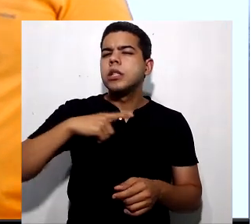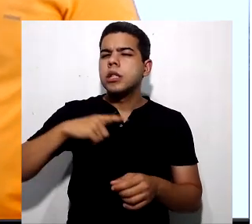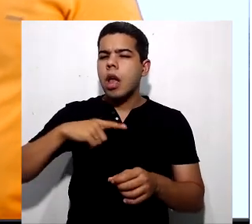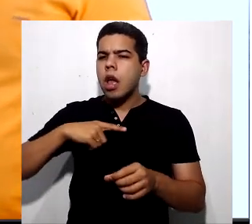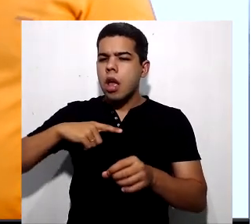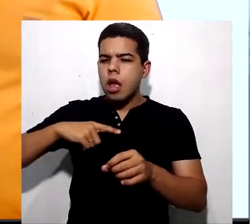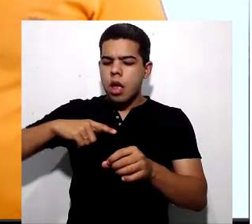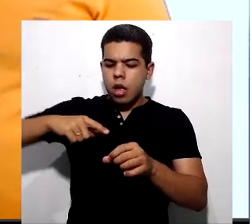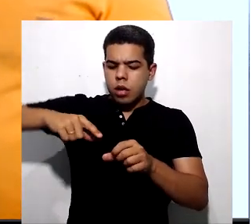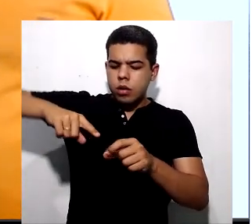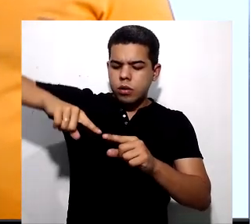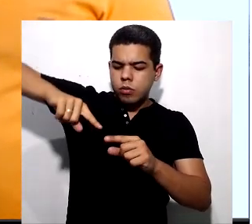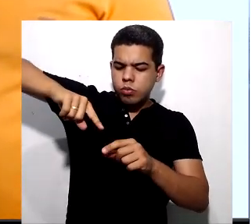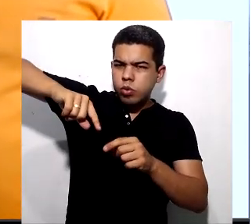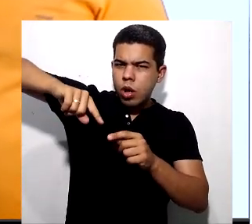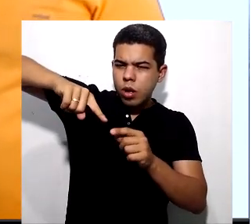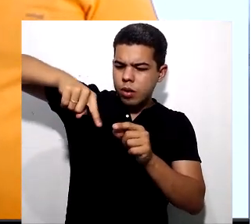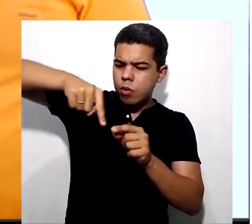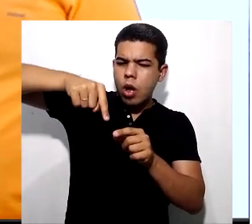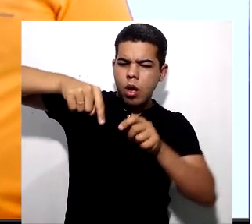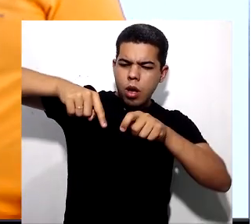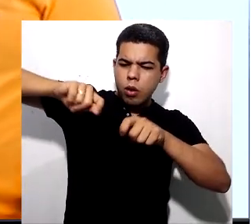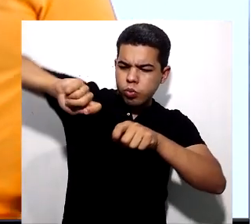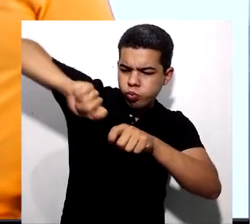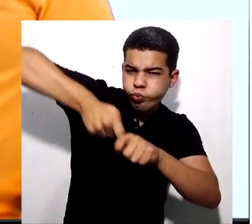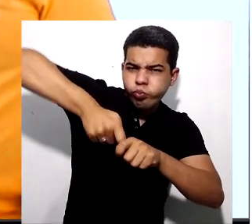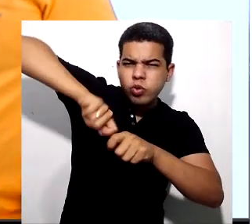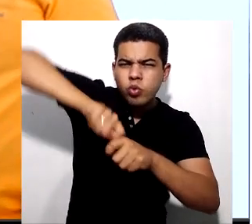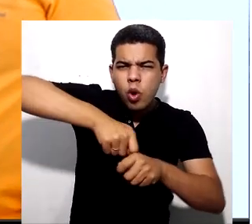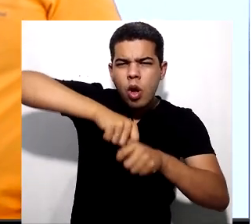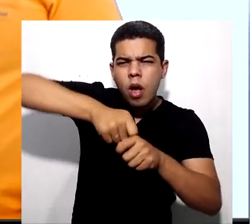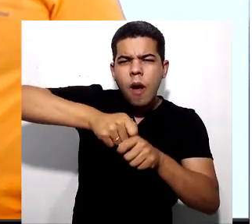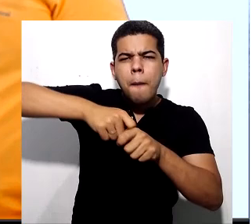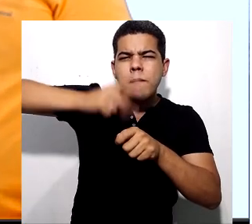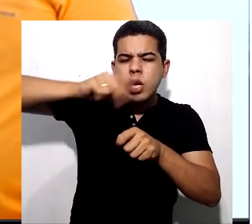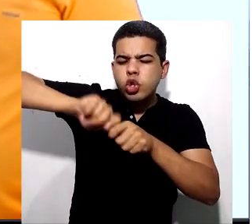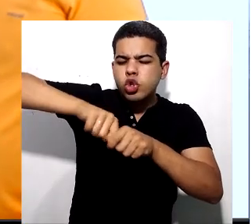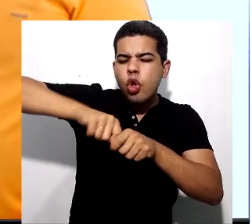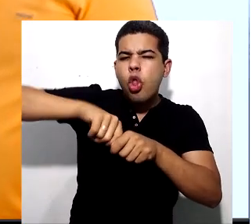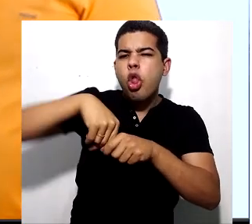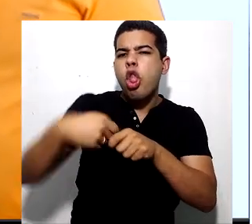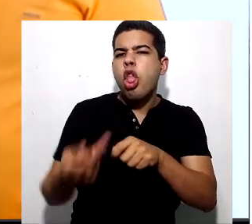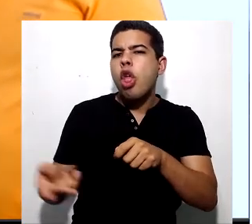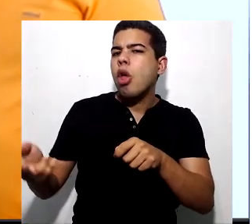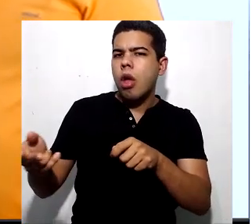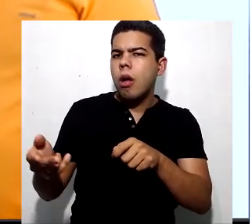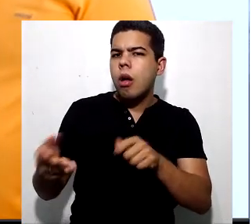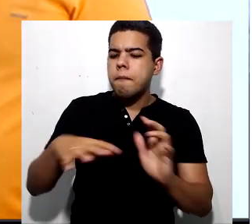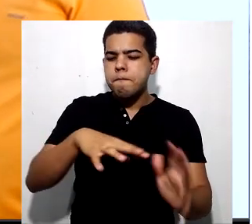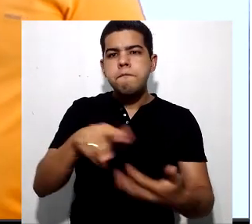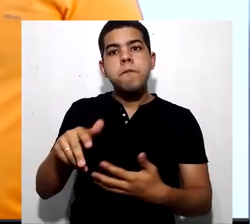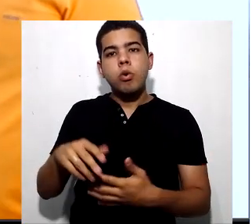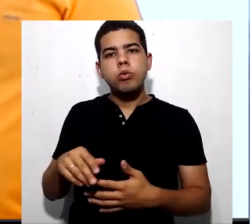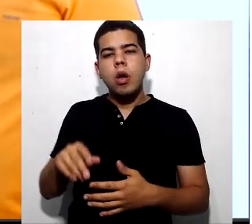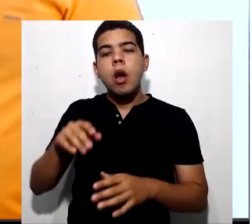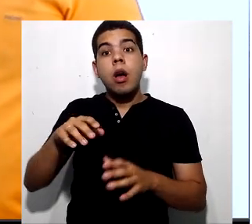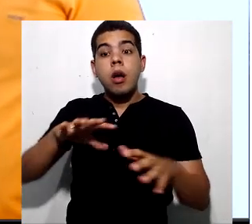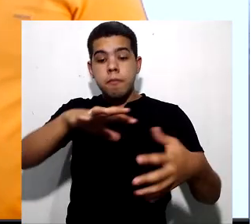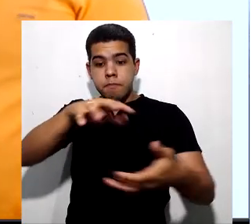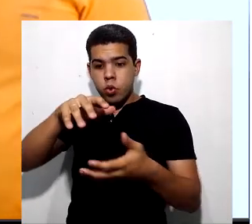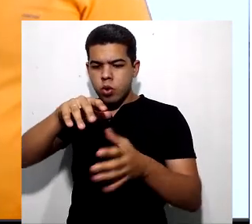quer dizer, o mundo funciona muito bem sem ela. Clarice está fazendo uma reflexão, mostrando justamente que Macabeia vai ser a